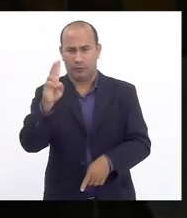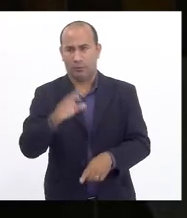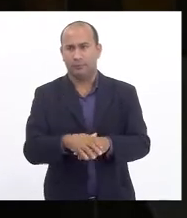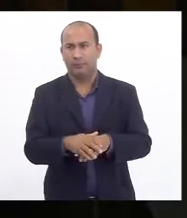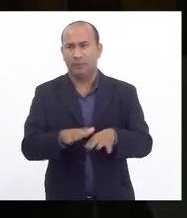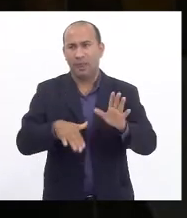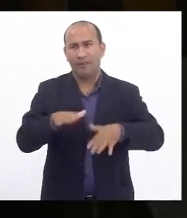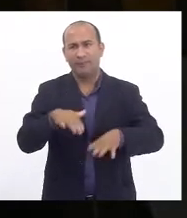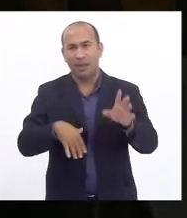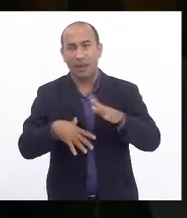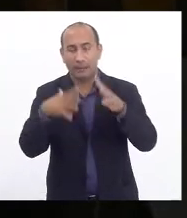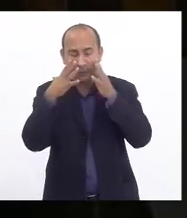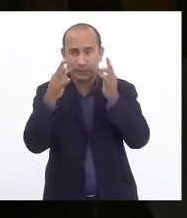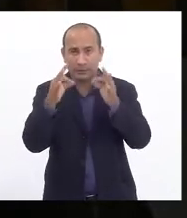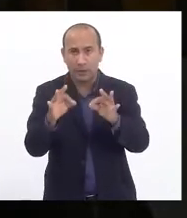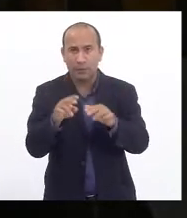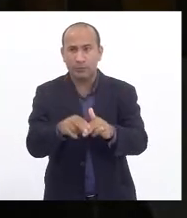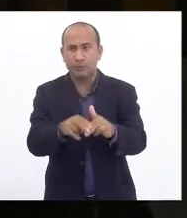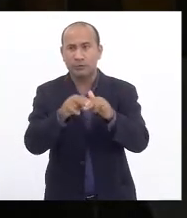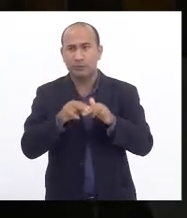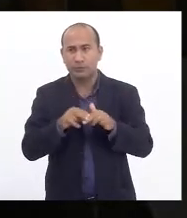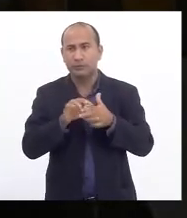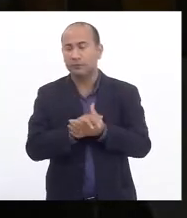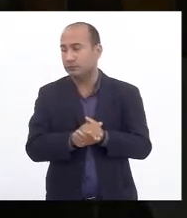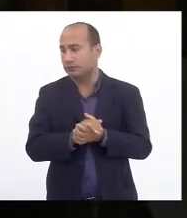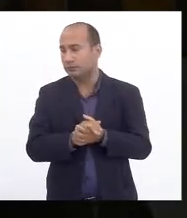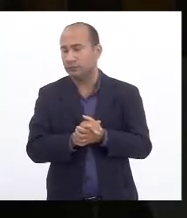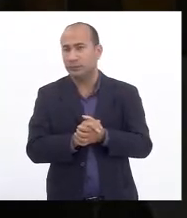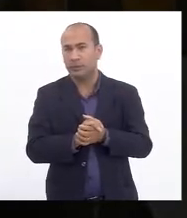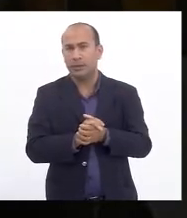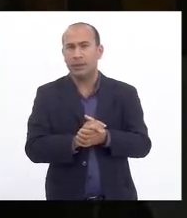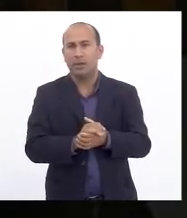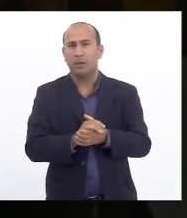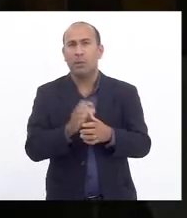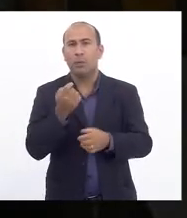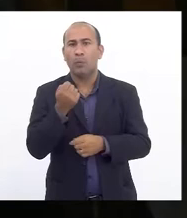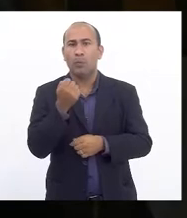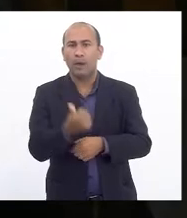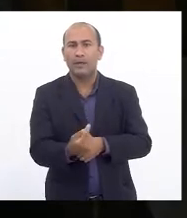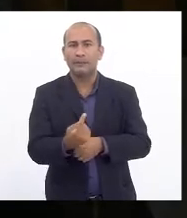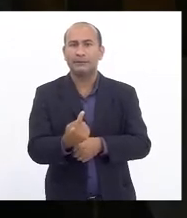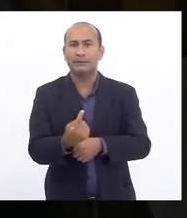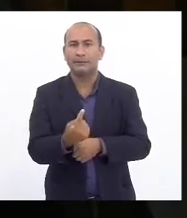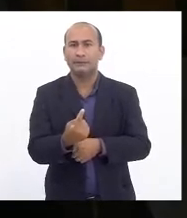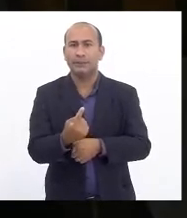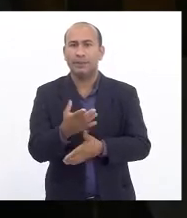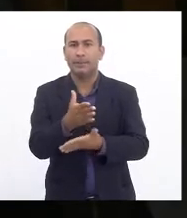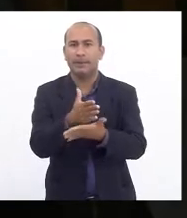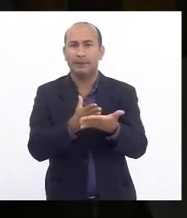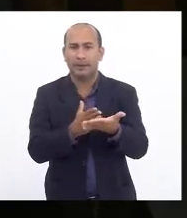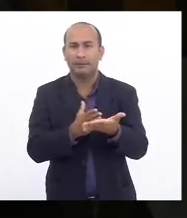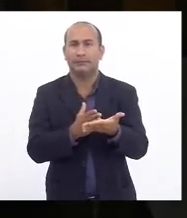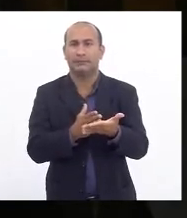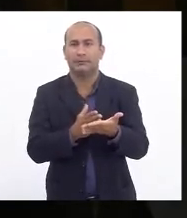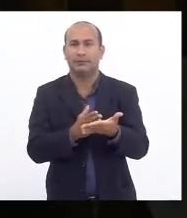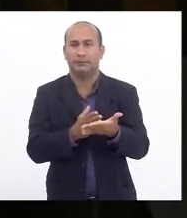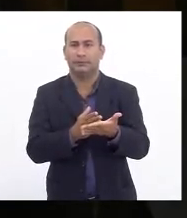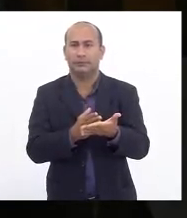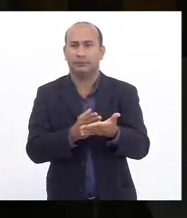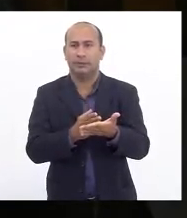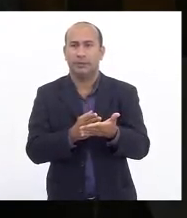chama atenção afretamento por exemplo despesas para fretamento representando quase um quarto do total deduções